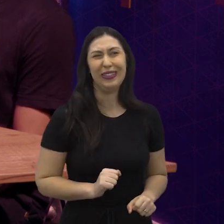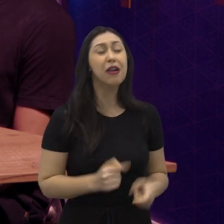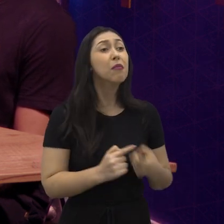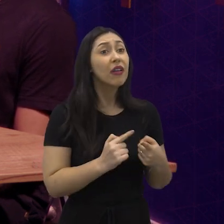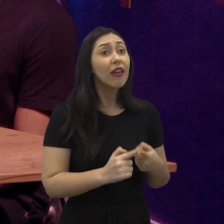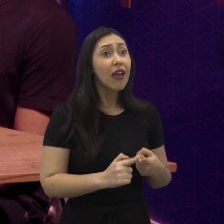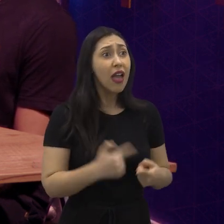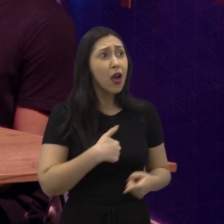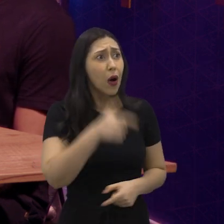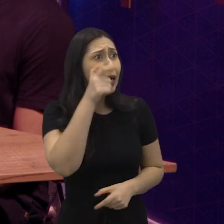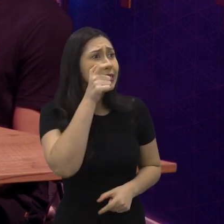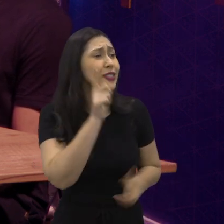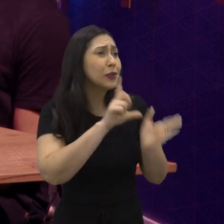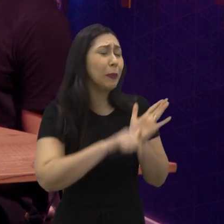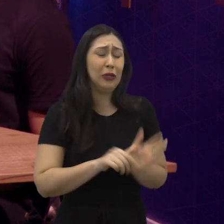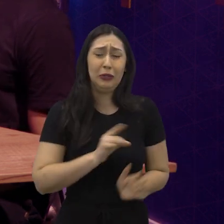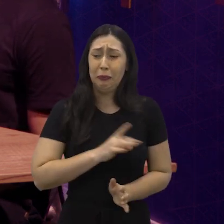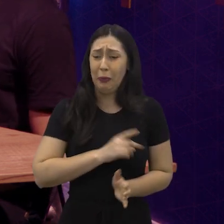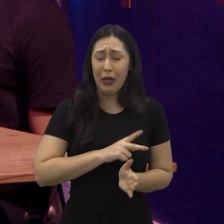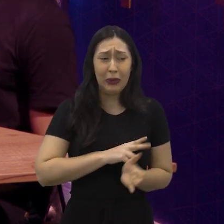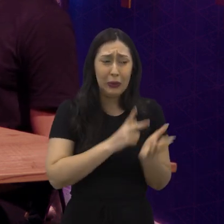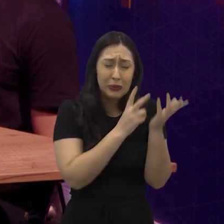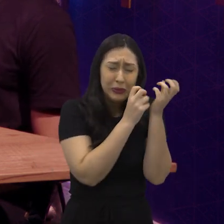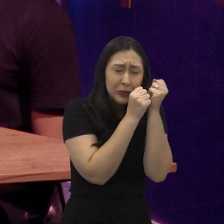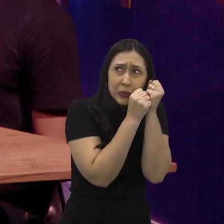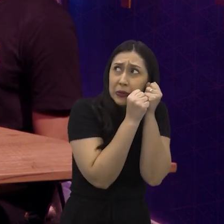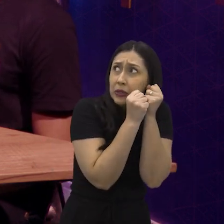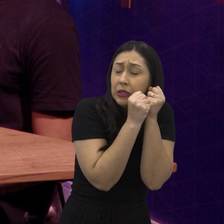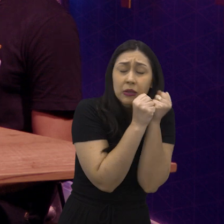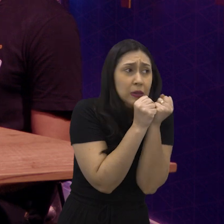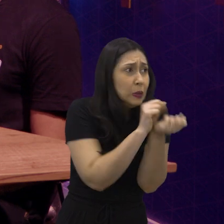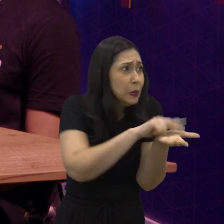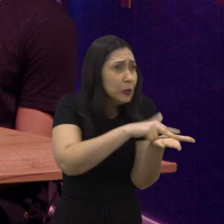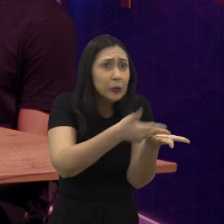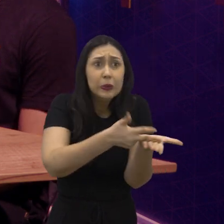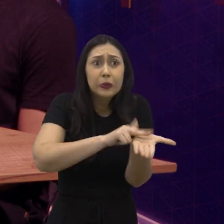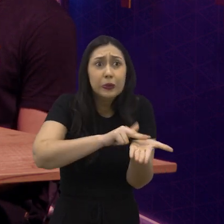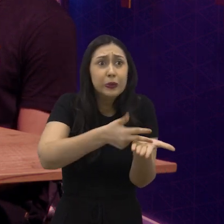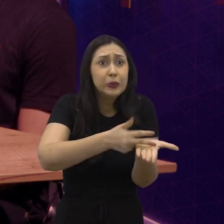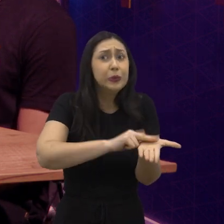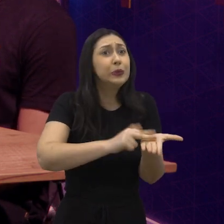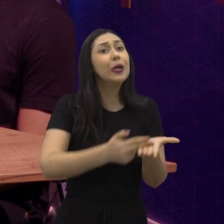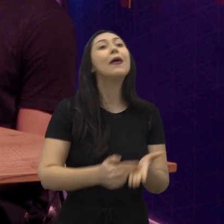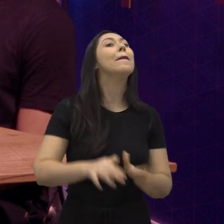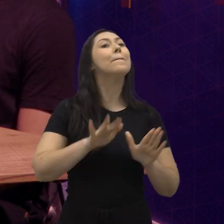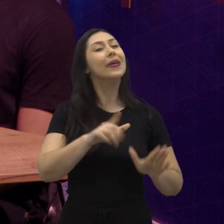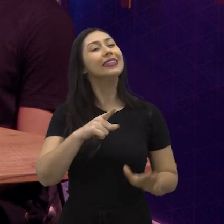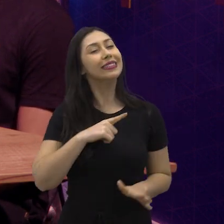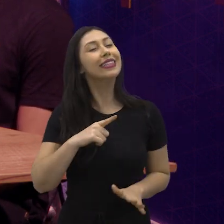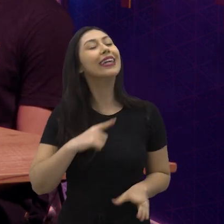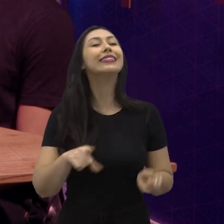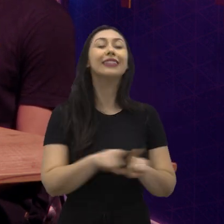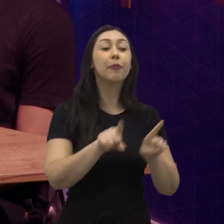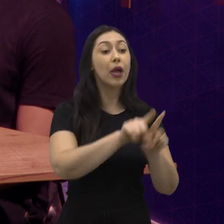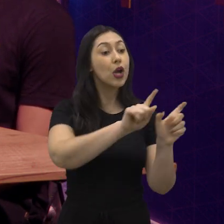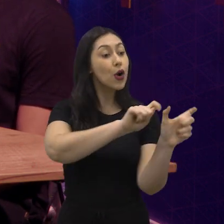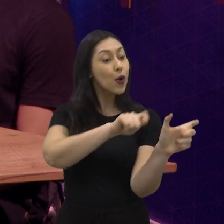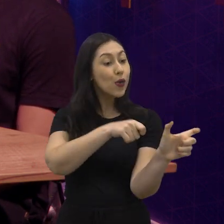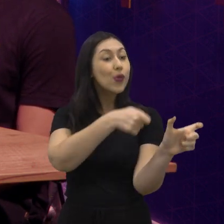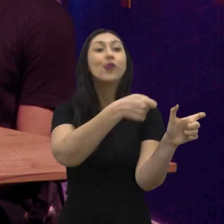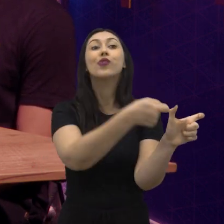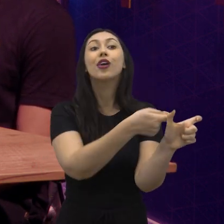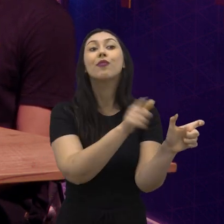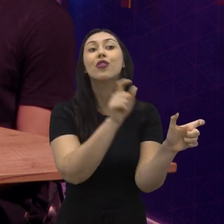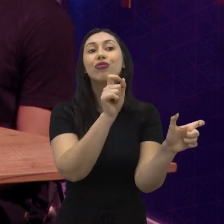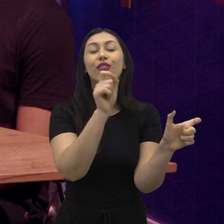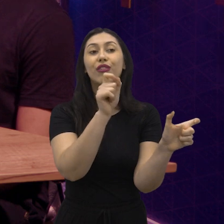e horror, porque eu fico com medo depois, não consigo dormir direito, então eu evito. Mas a gente tem esse termo, né, Samu, até para colocar que